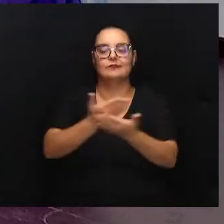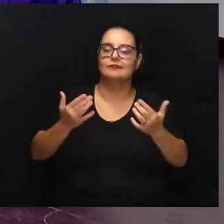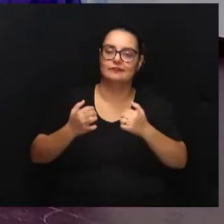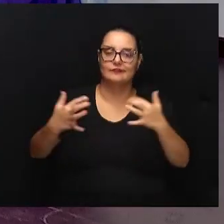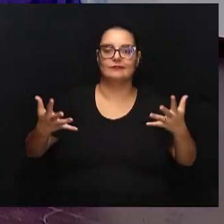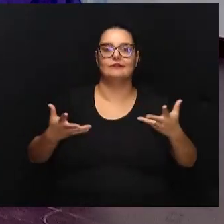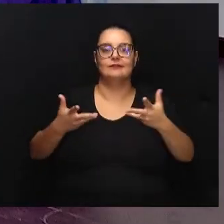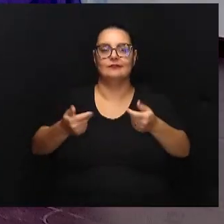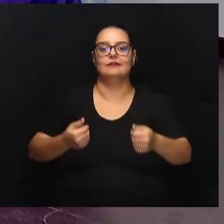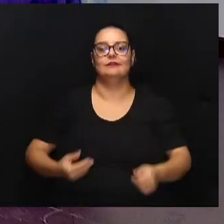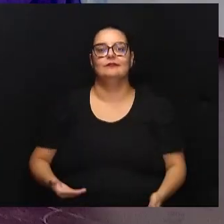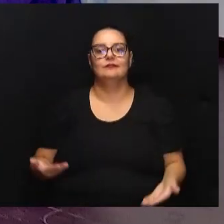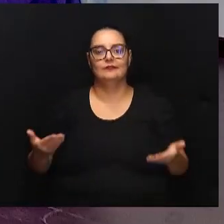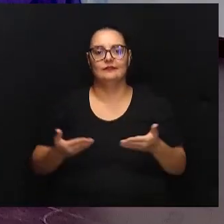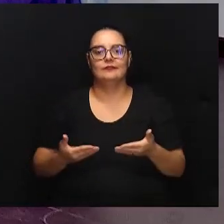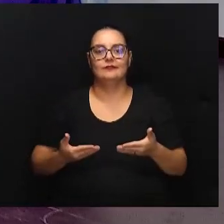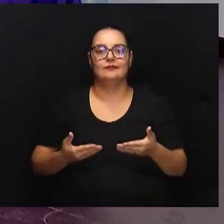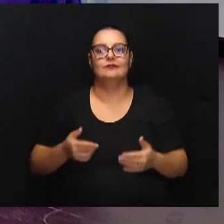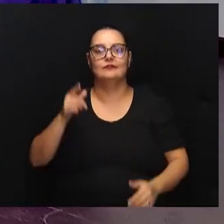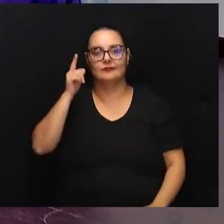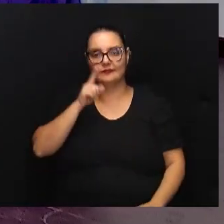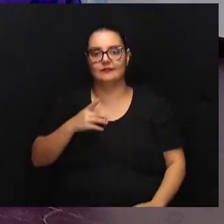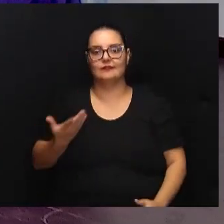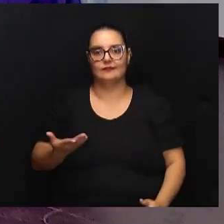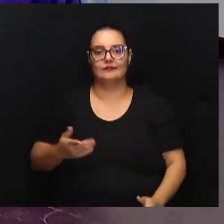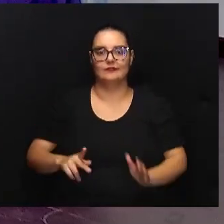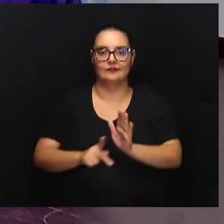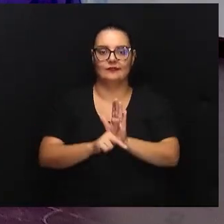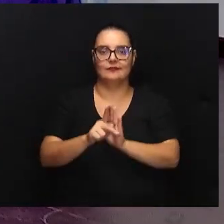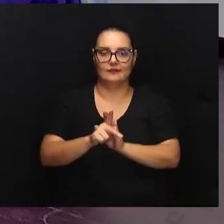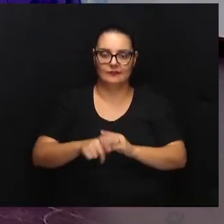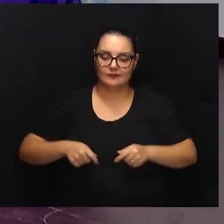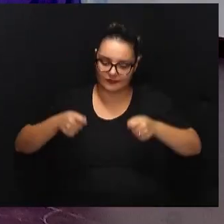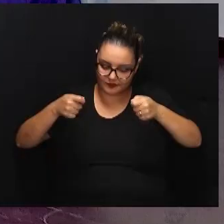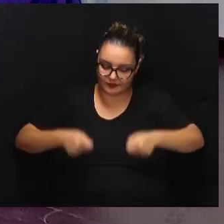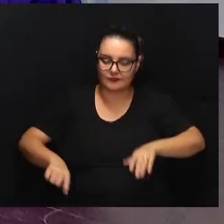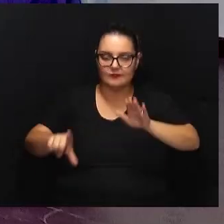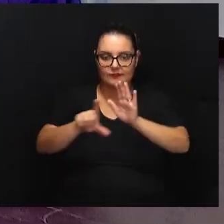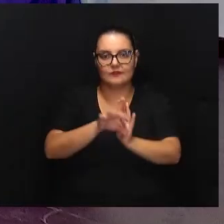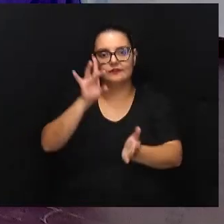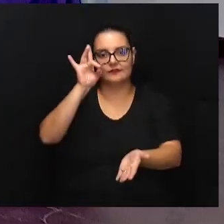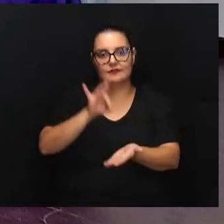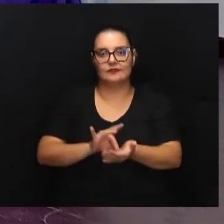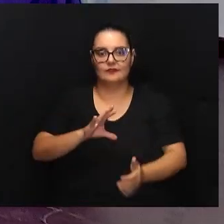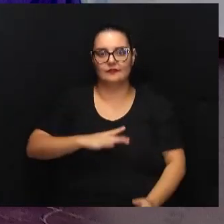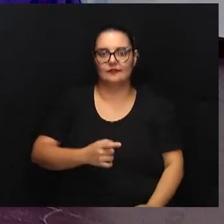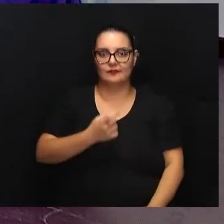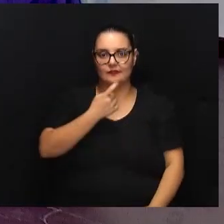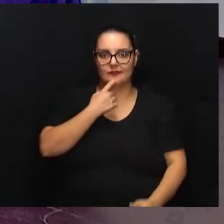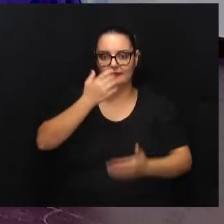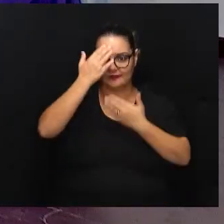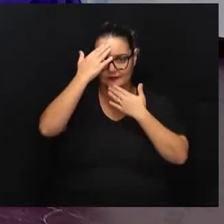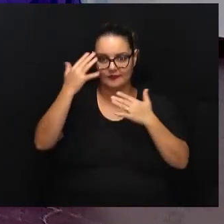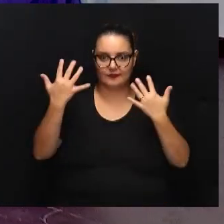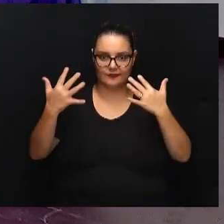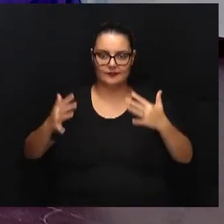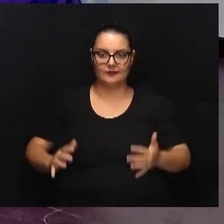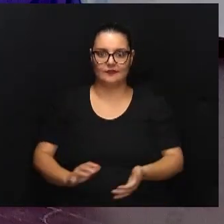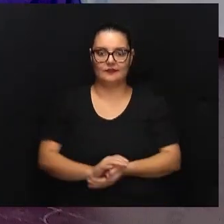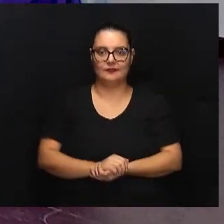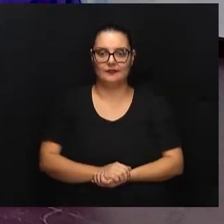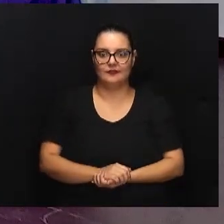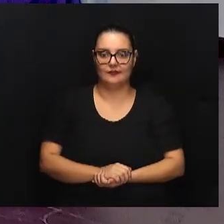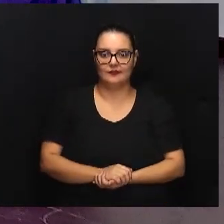Então, saudar aqui mais uma vez essa plenária maravilhosa que está aqui hoje, que vai conseguir fazer com que esse projeto se torne lei de fato na cidade